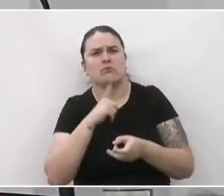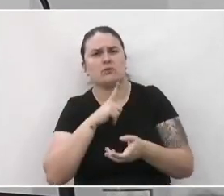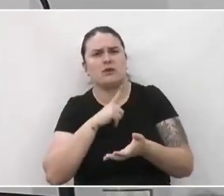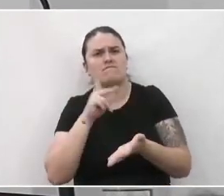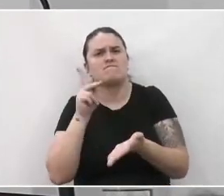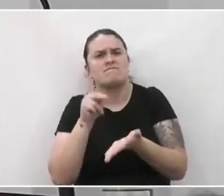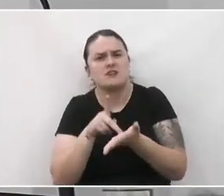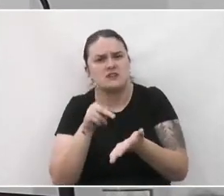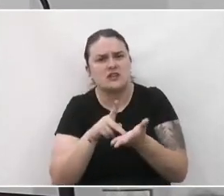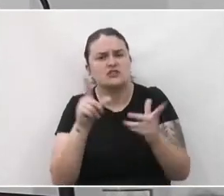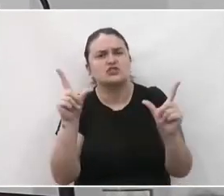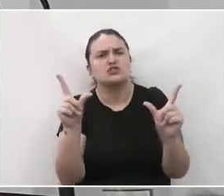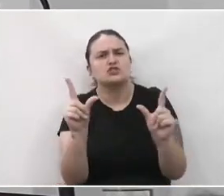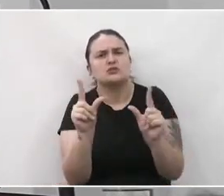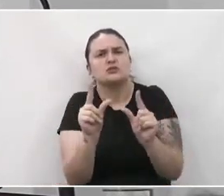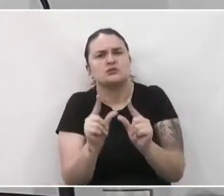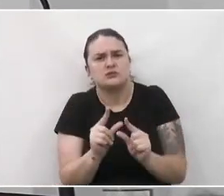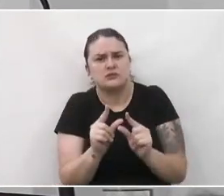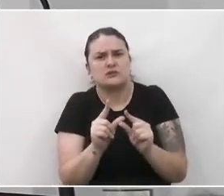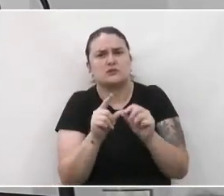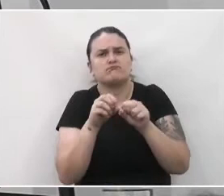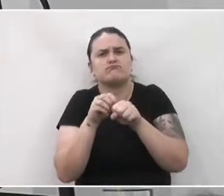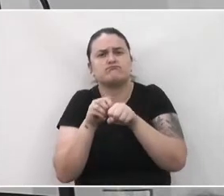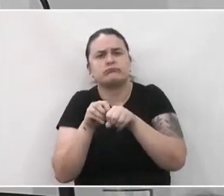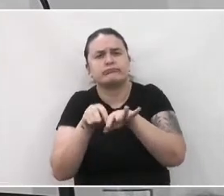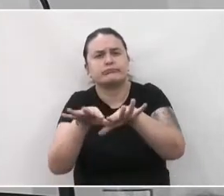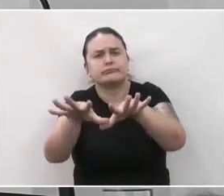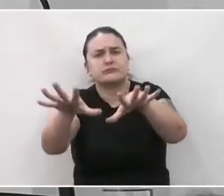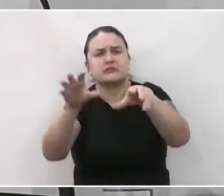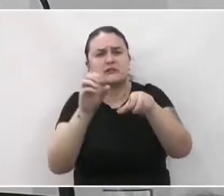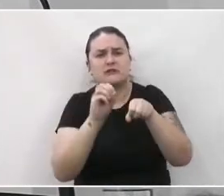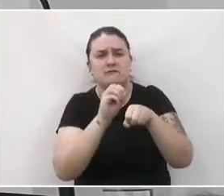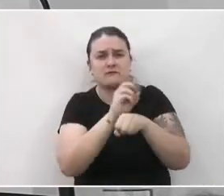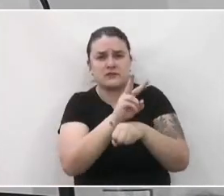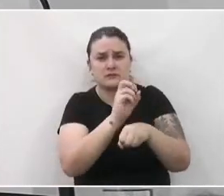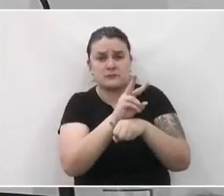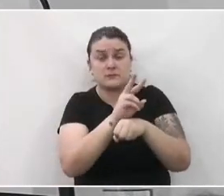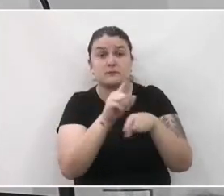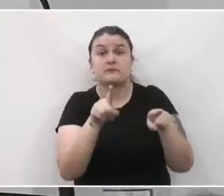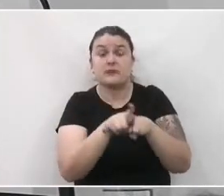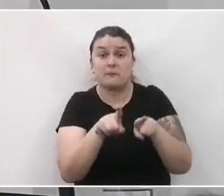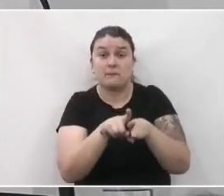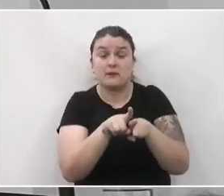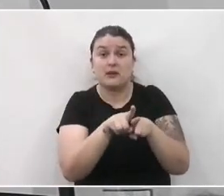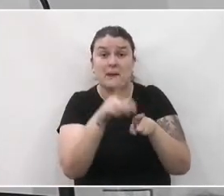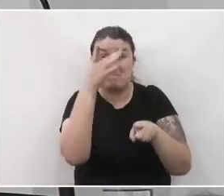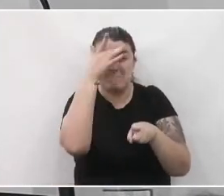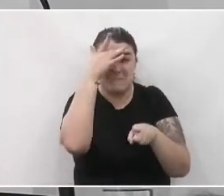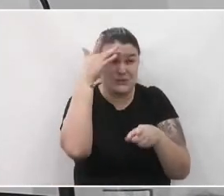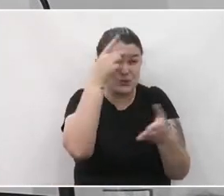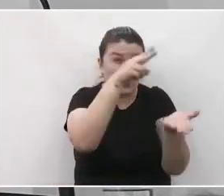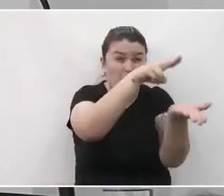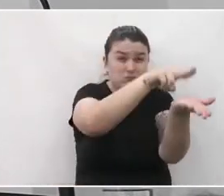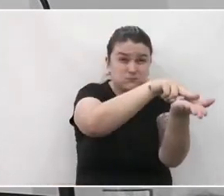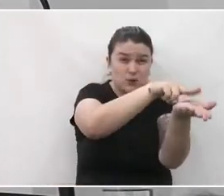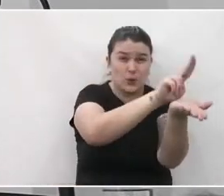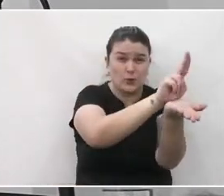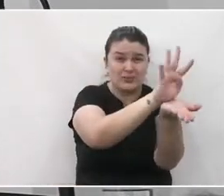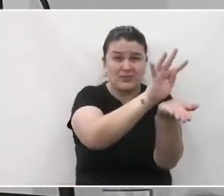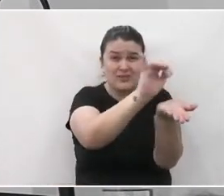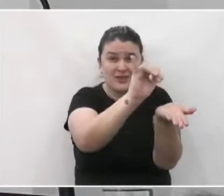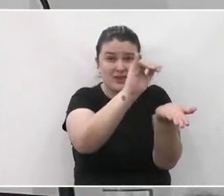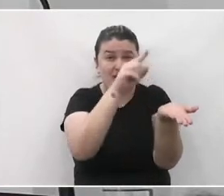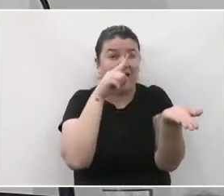realmente bloqueando a transmissão do vírus e está tirando os pacientes graves de dentro dos